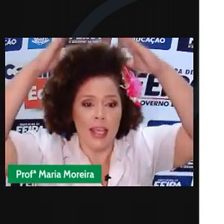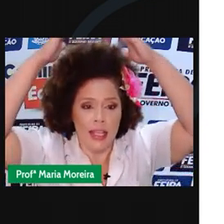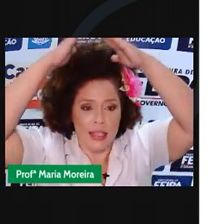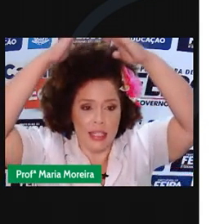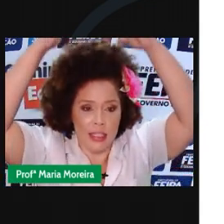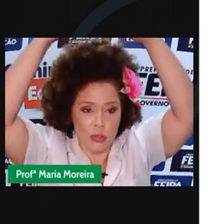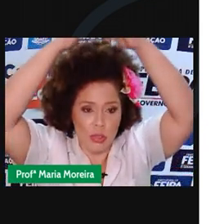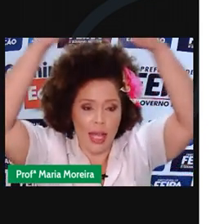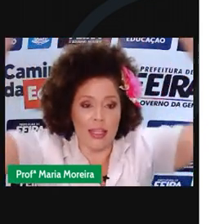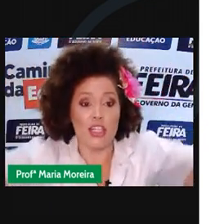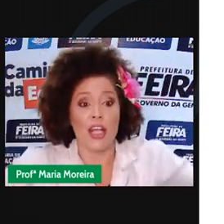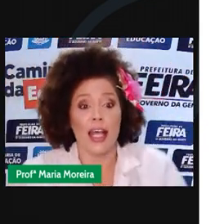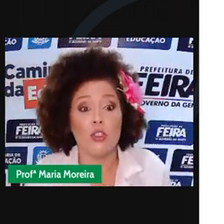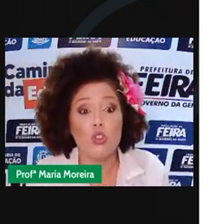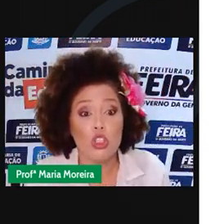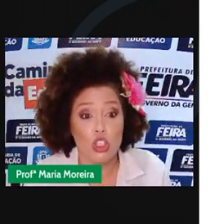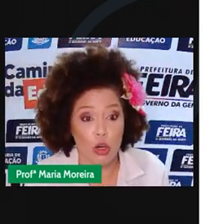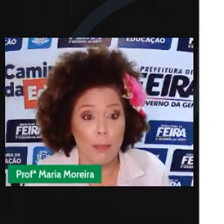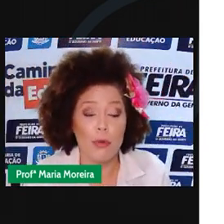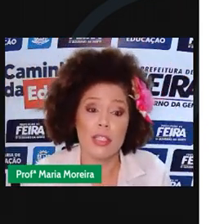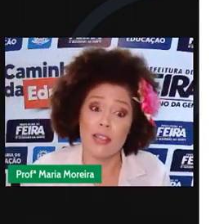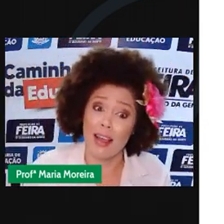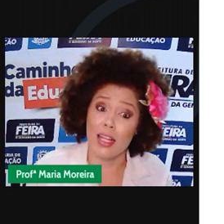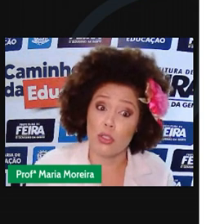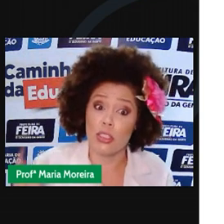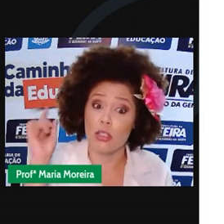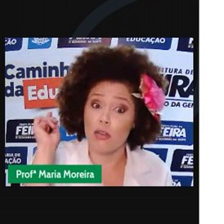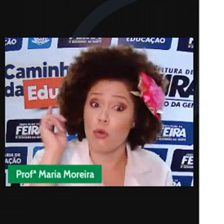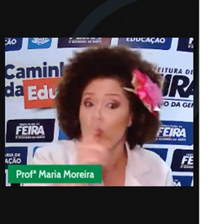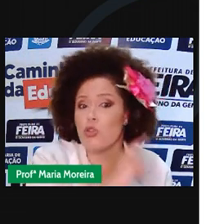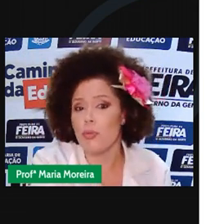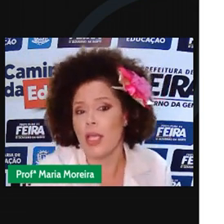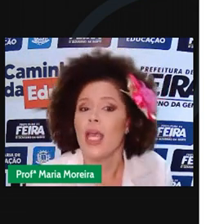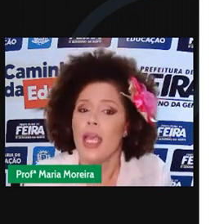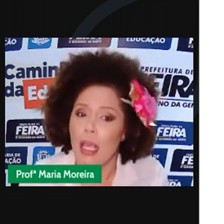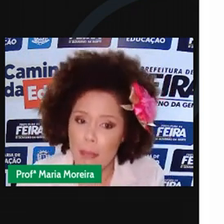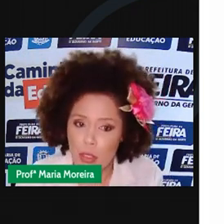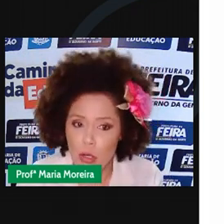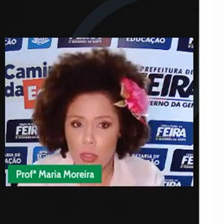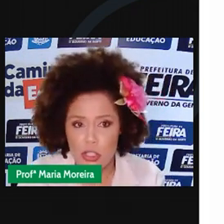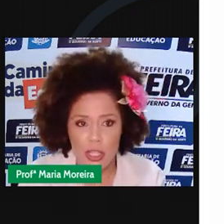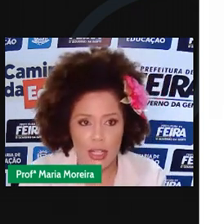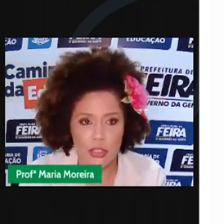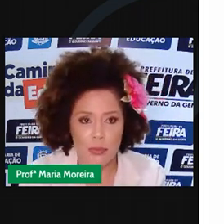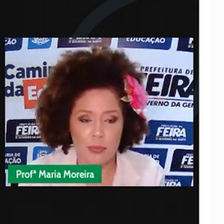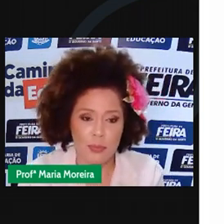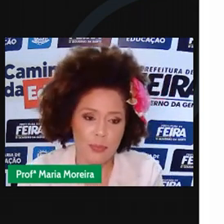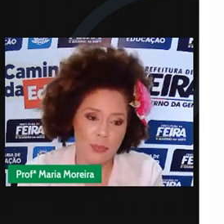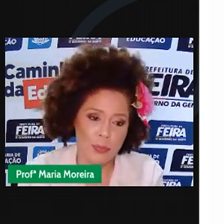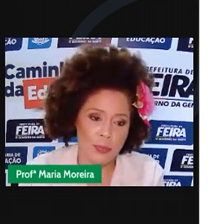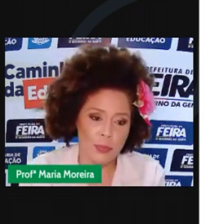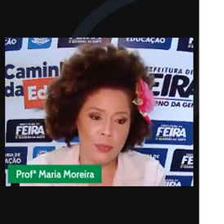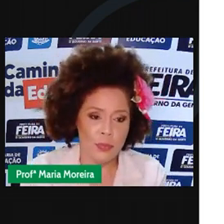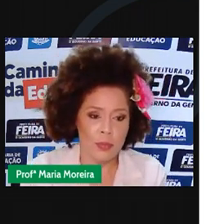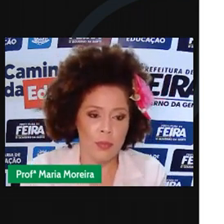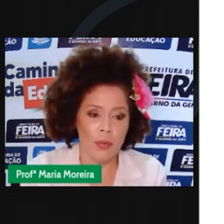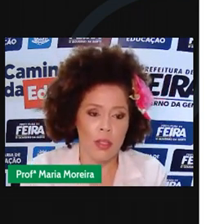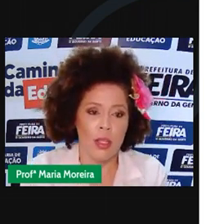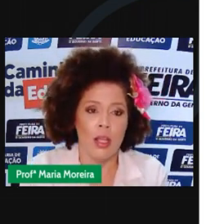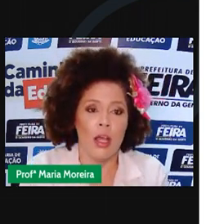esse trem dando até chegar no topo que são aquelas coisas que eu devo consumir em menor quantidade